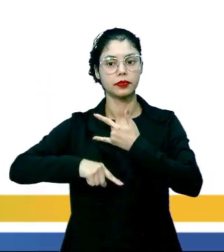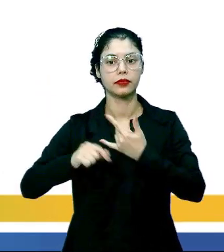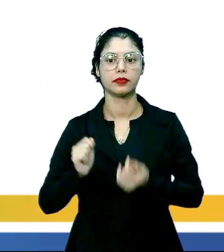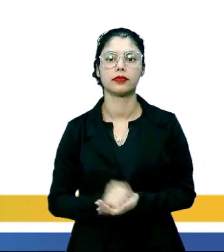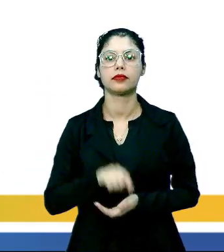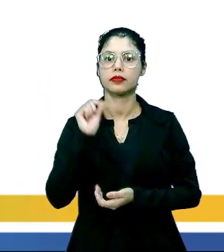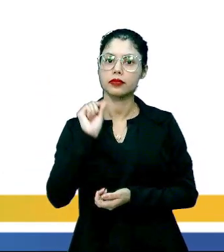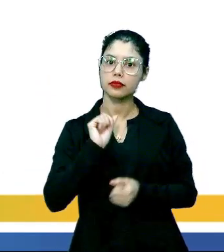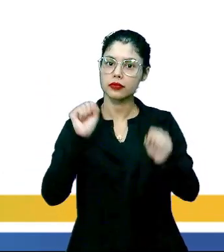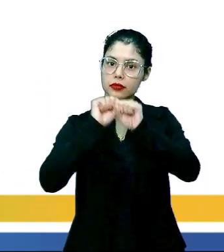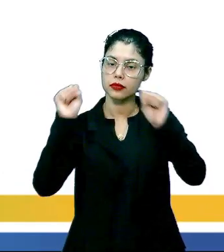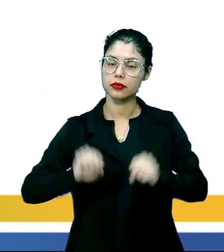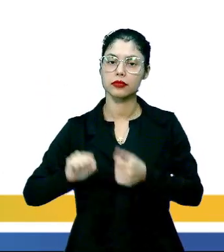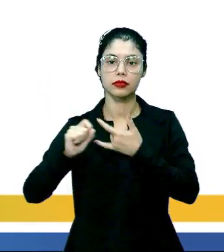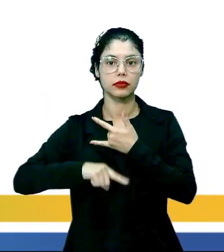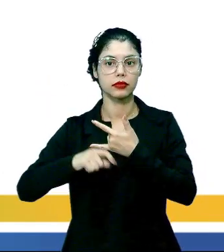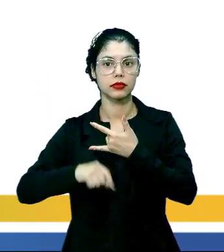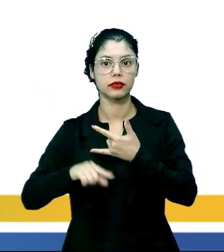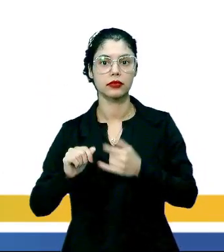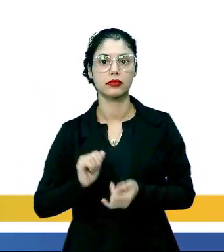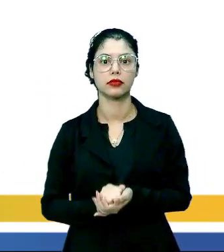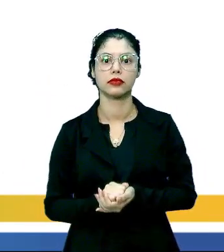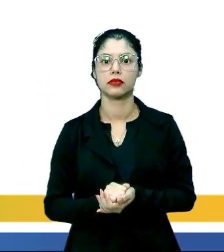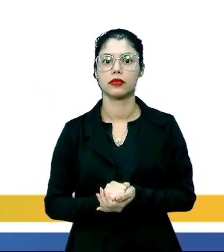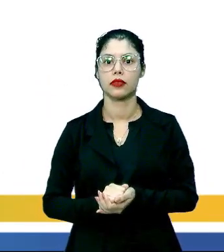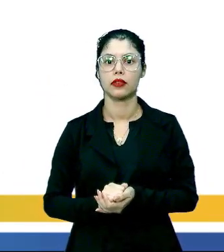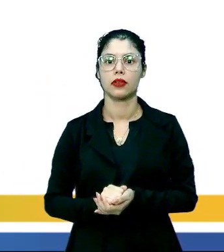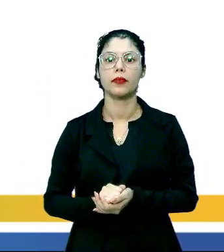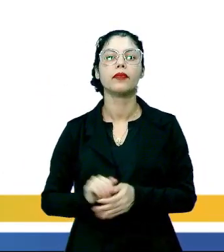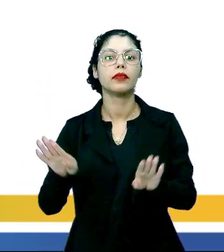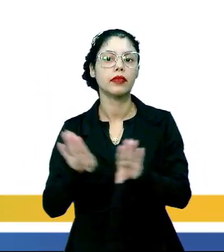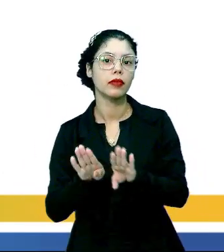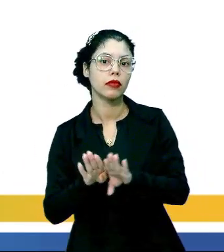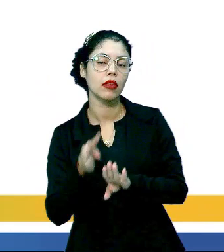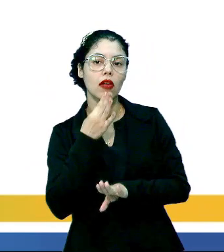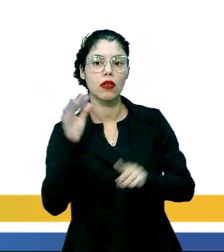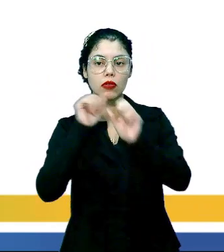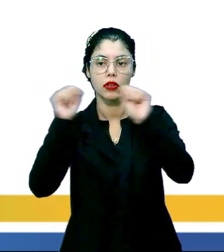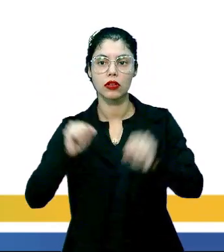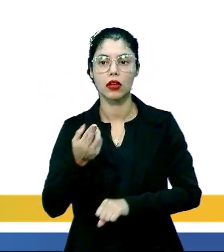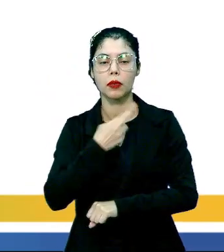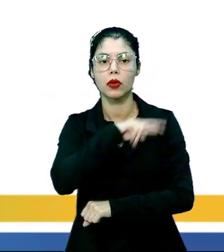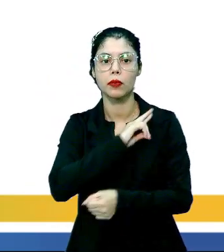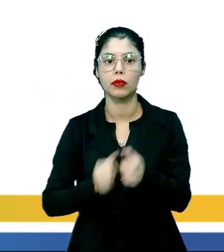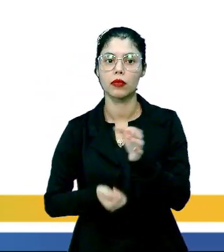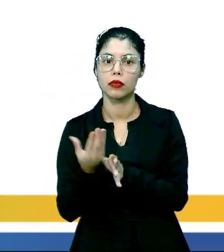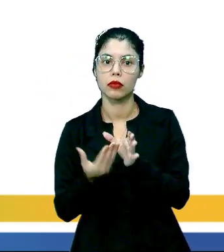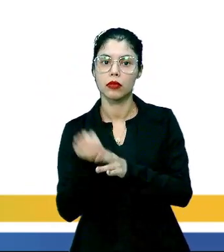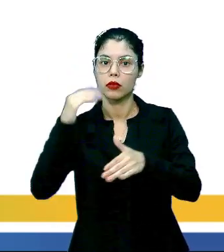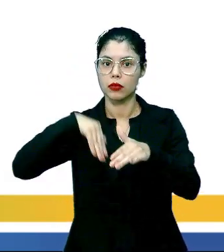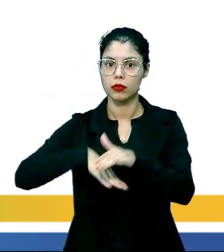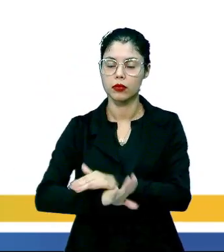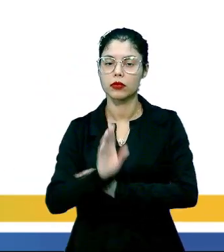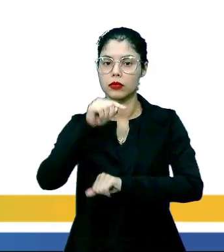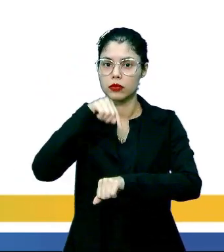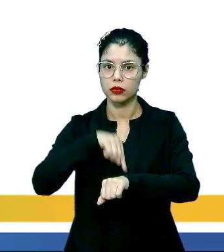O sistema urinário, pessoal, ou aparelho urinário, ele é o sistema responsável por